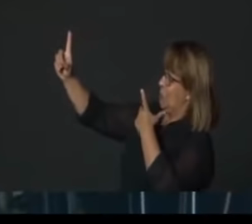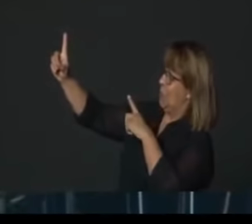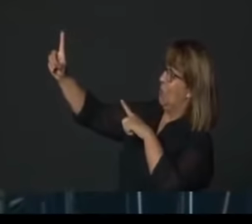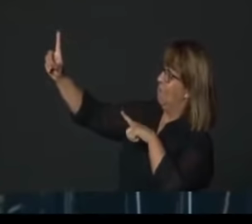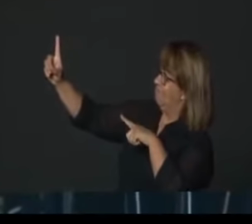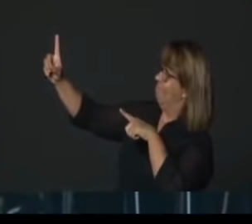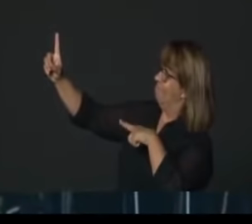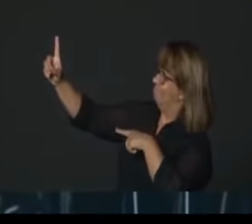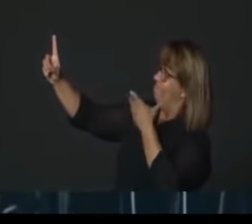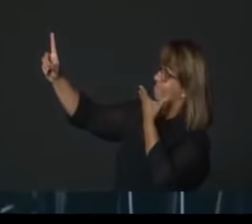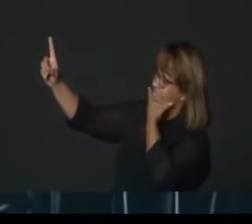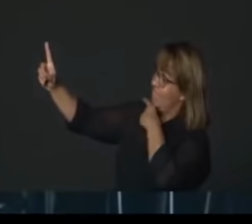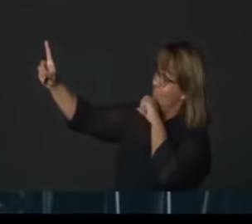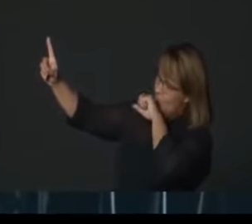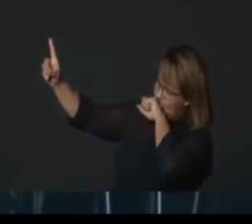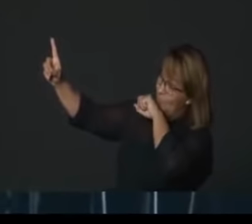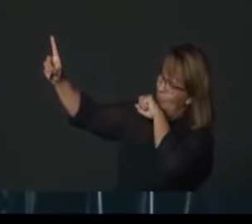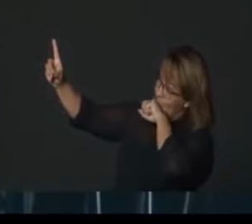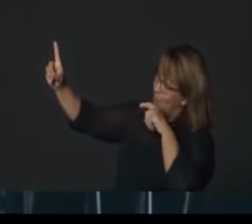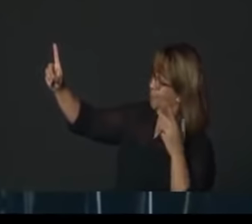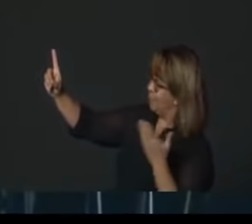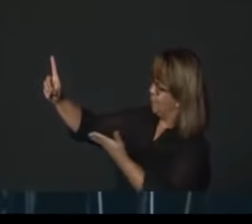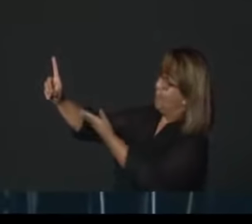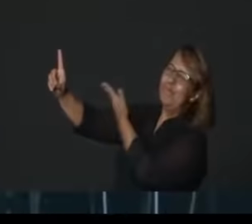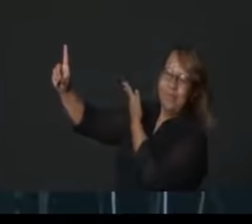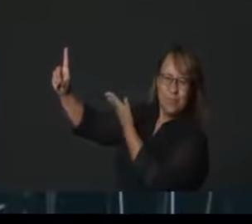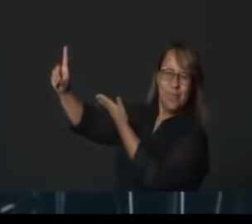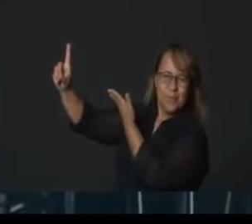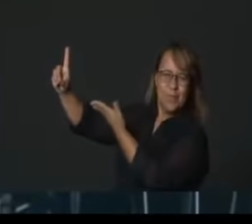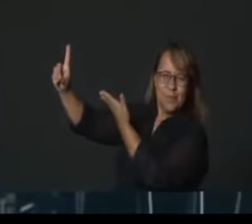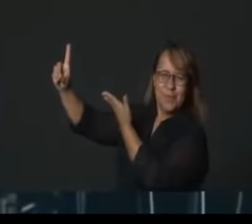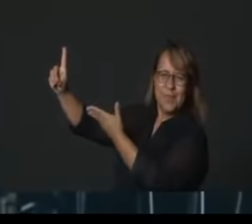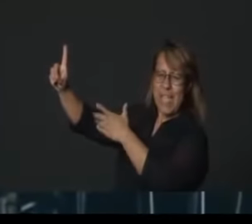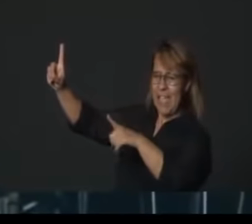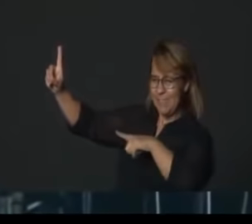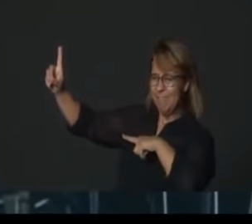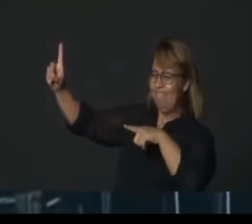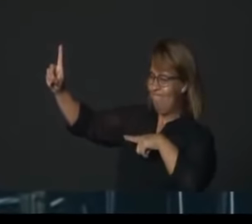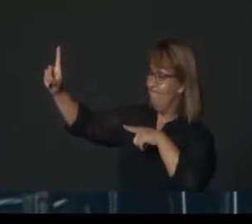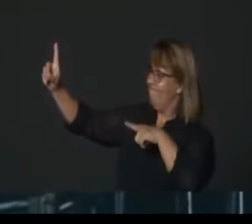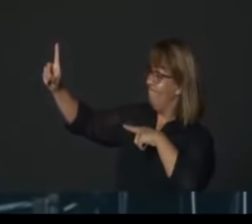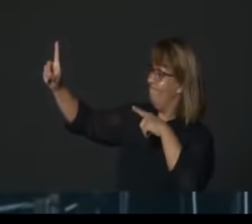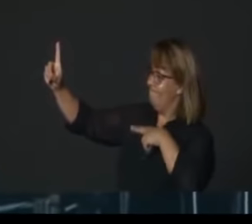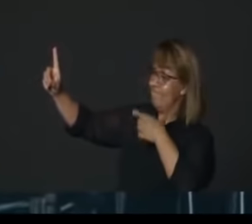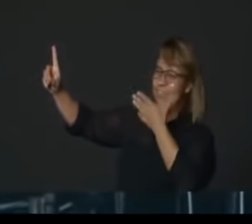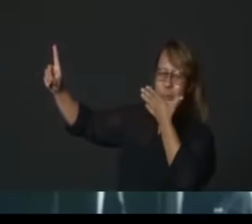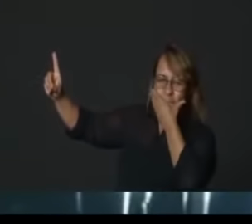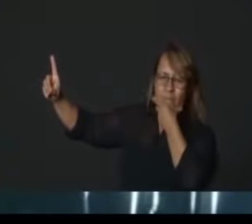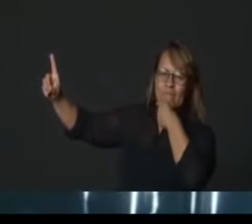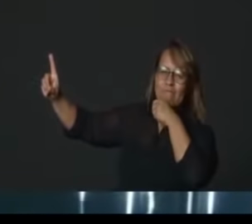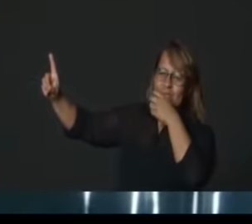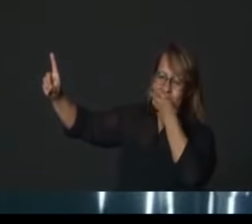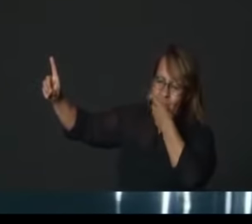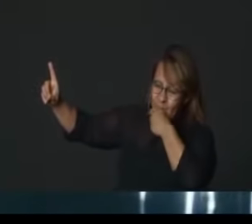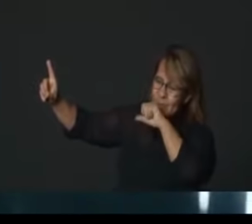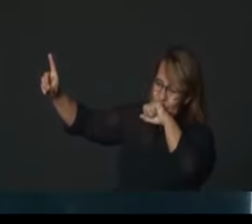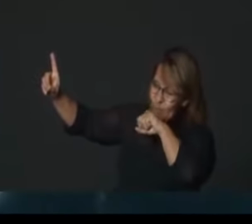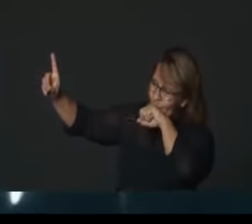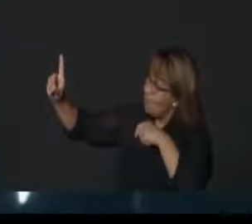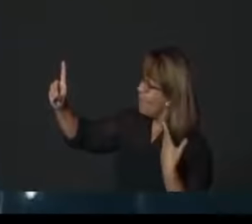tão bom. E eu não sou mais órfão. Eu tenho um pai e o meu pai